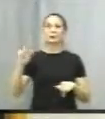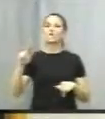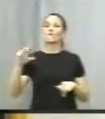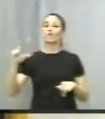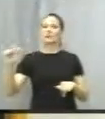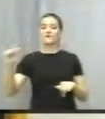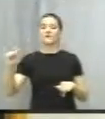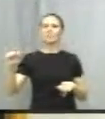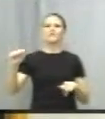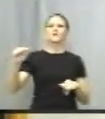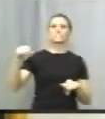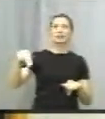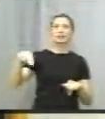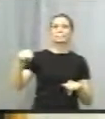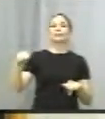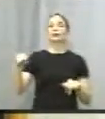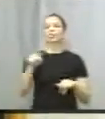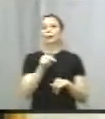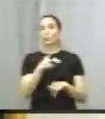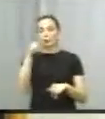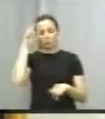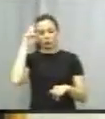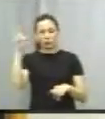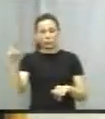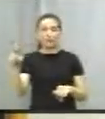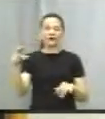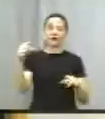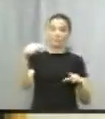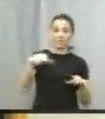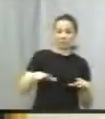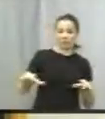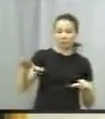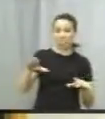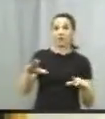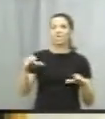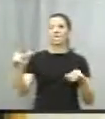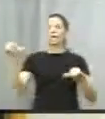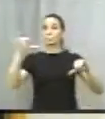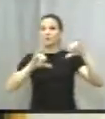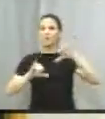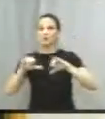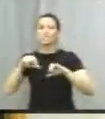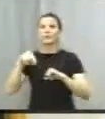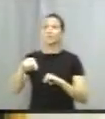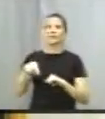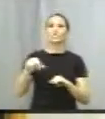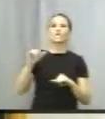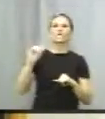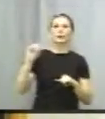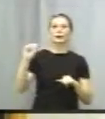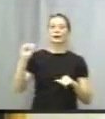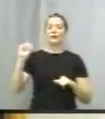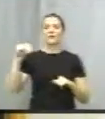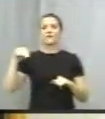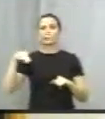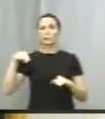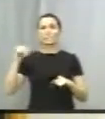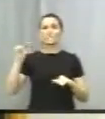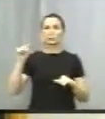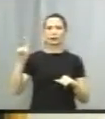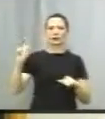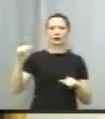Alberto José Cavalheiro, chefe do Departamento de Química Orgânica, e o professor Dr. Ian Castro Gamboa.